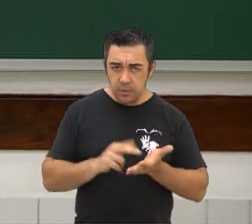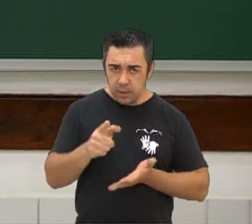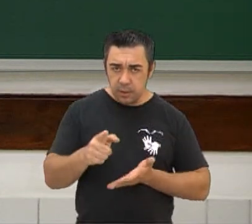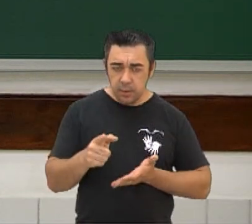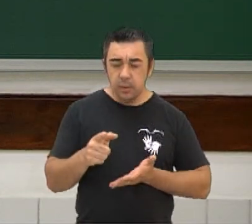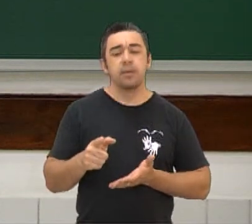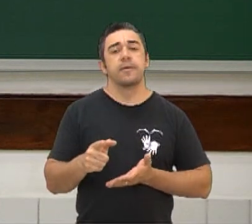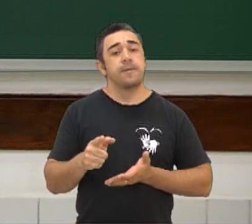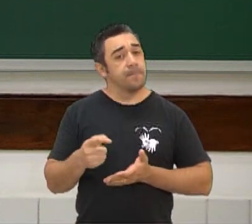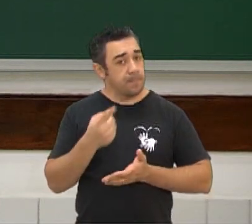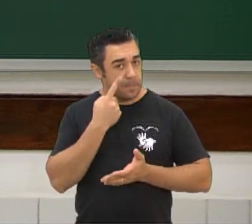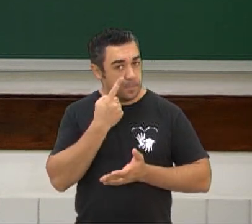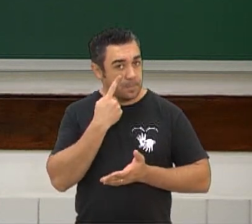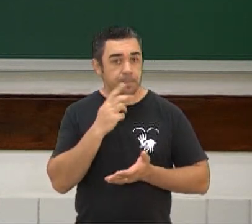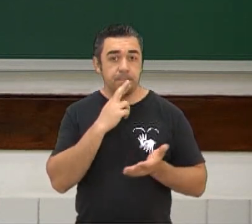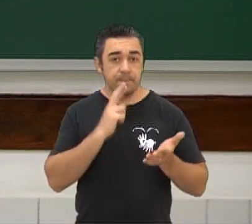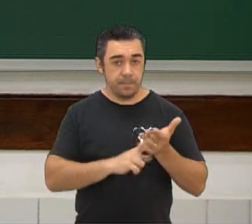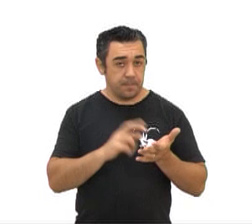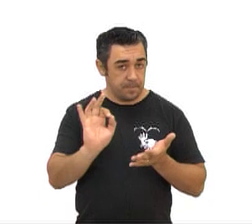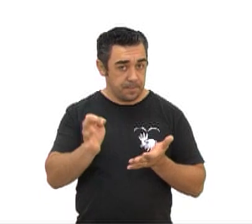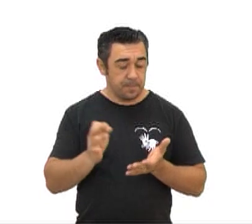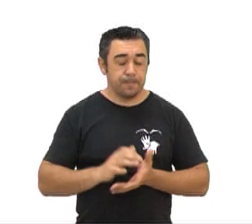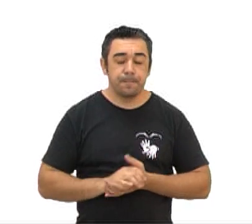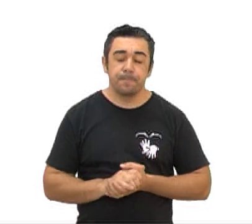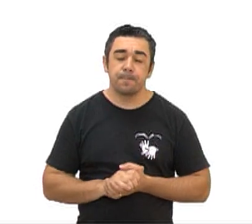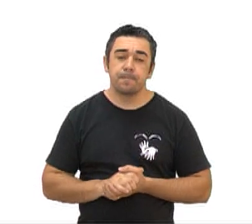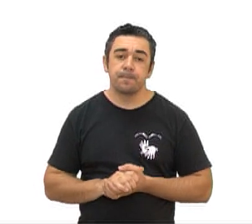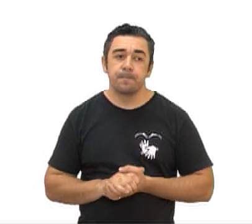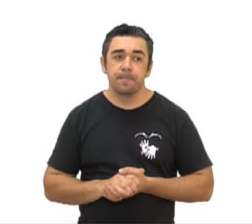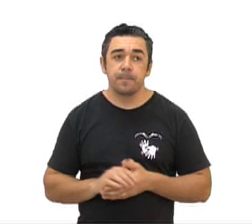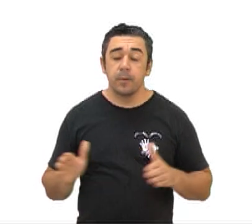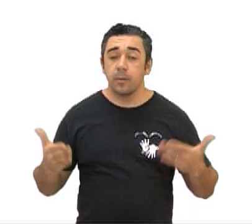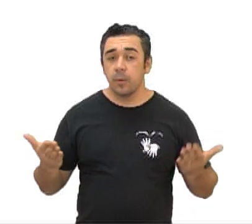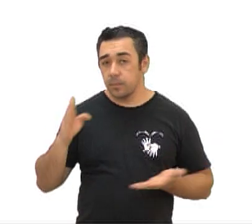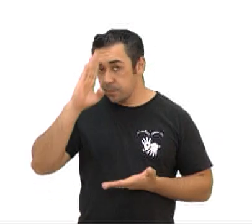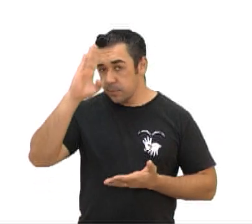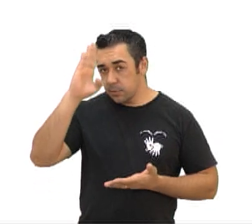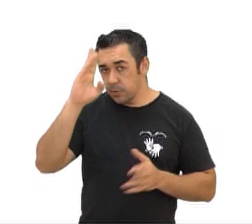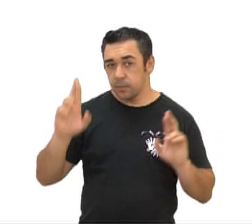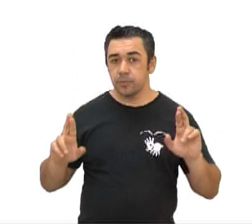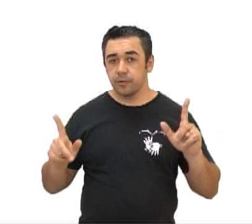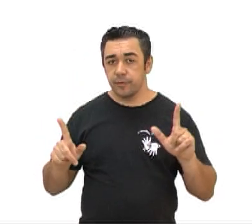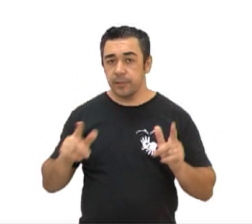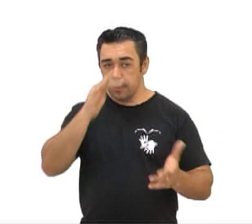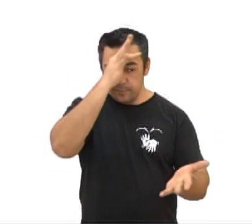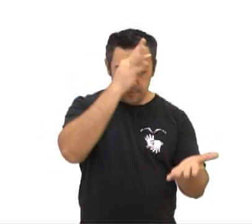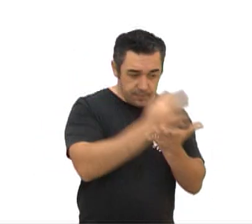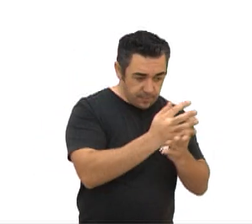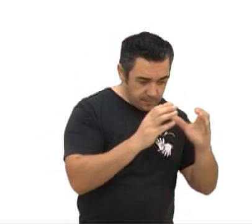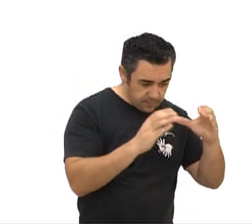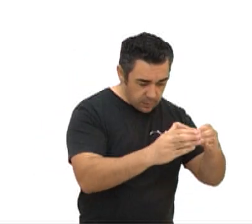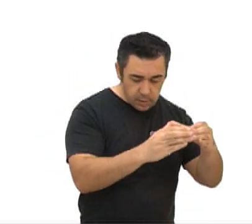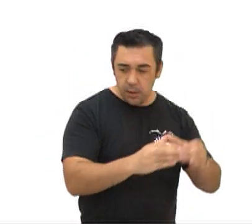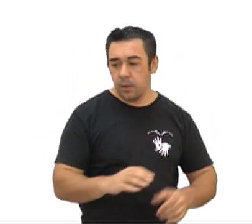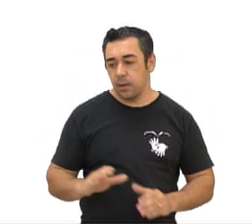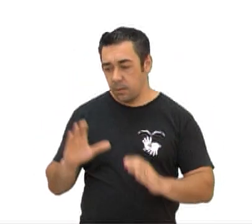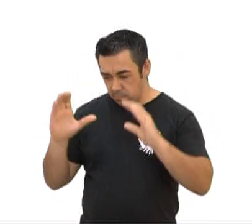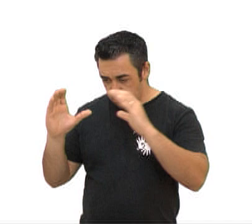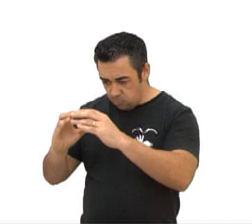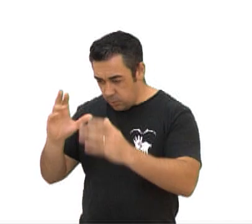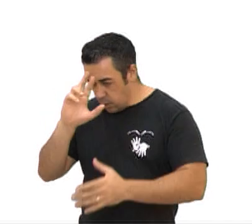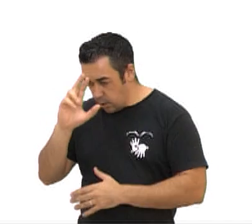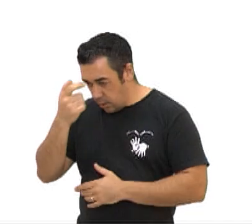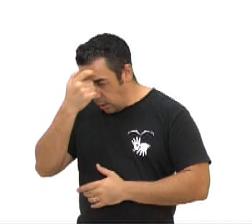exercício? Vamos ver a resposta dele. Qual a principal diferença entre fé e razão? E por que